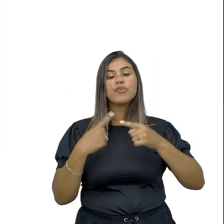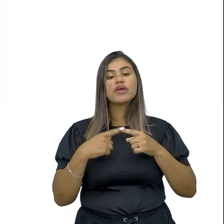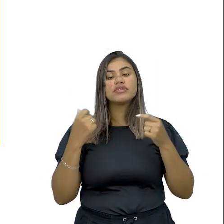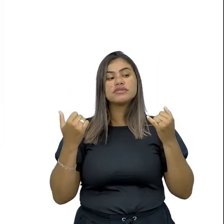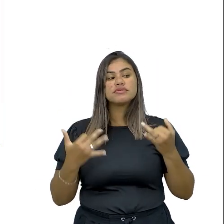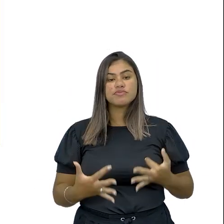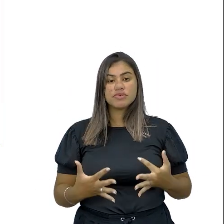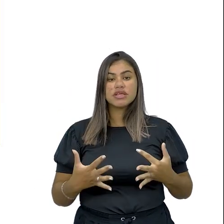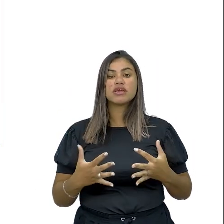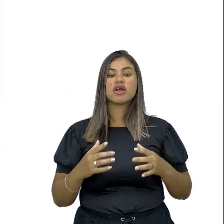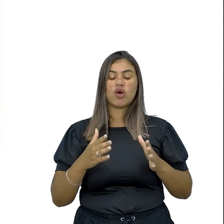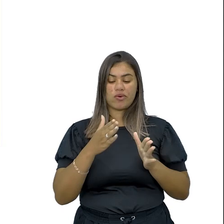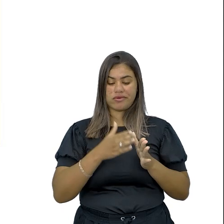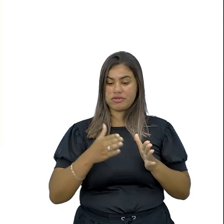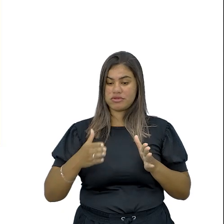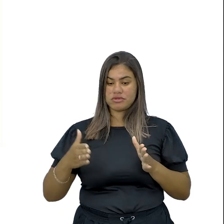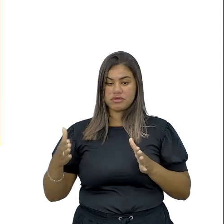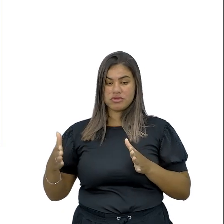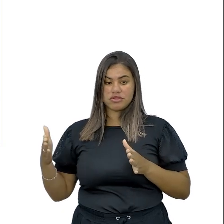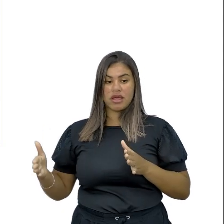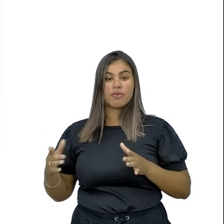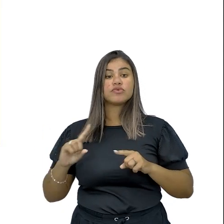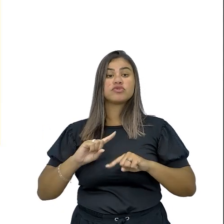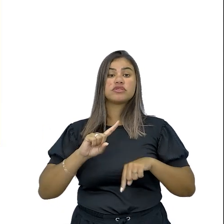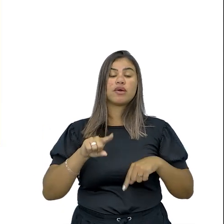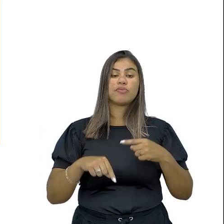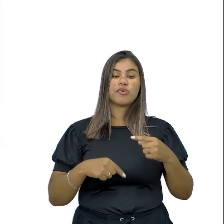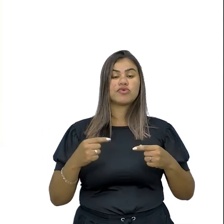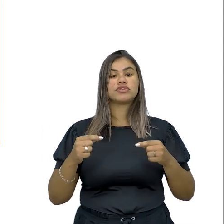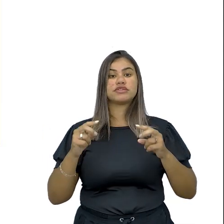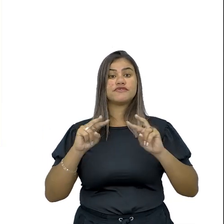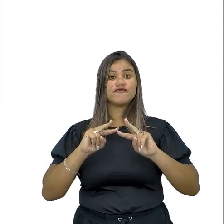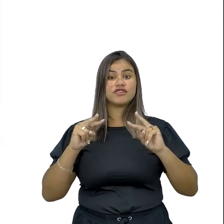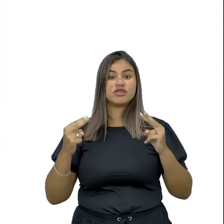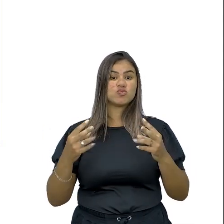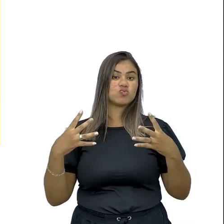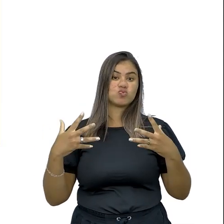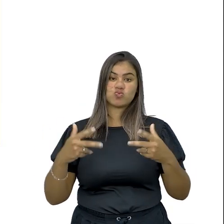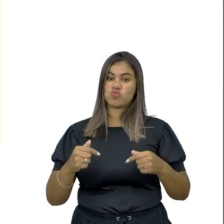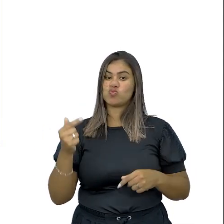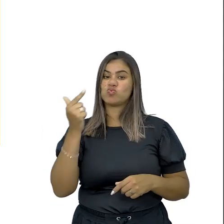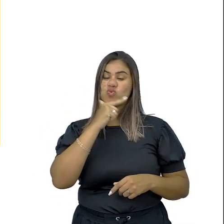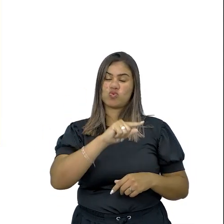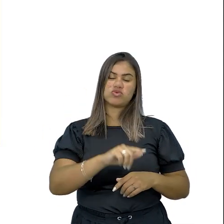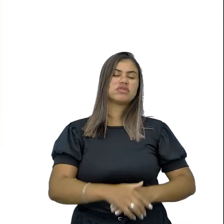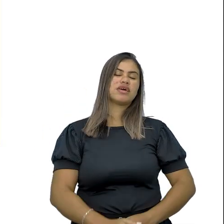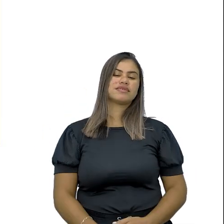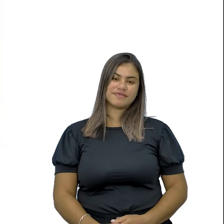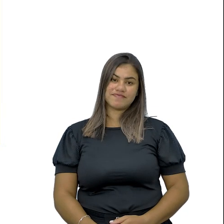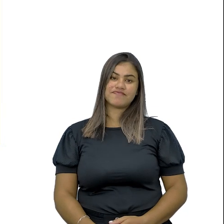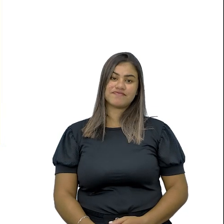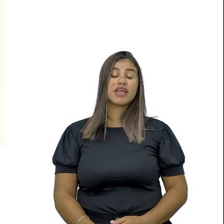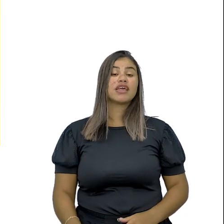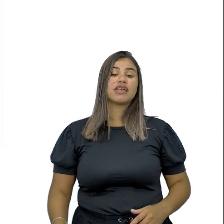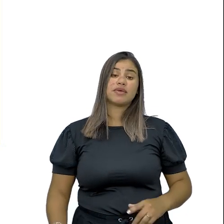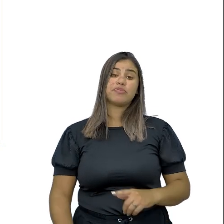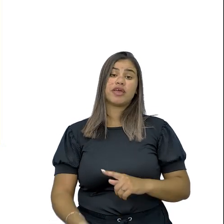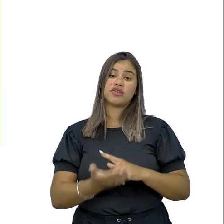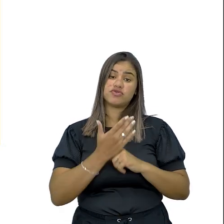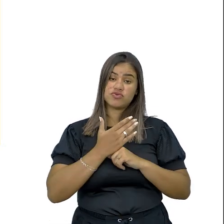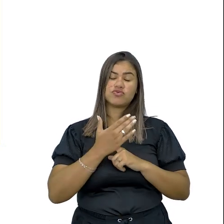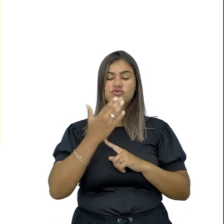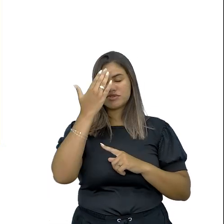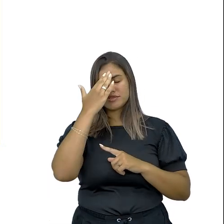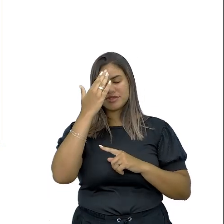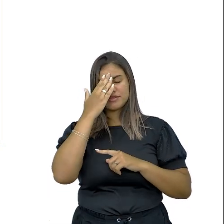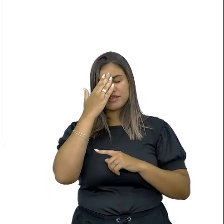médio e depois diz do próprio médio, o que dá uma visão do todo. E essa visão do todo nos faz entender um pouco